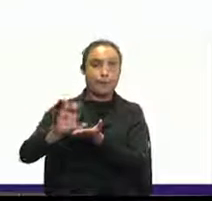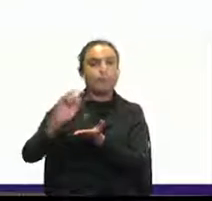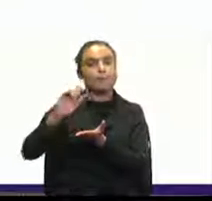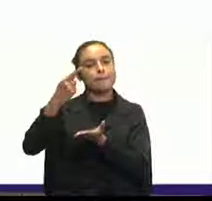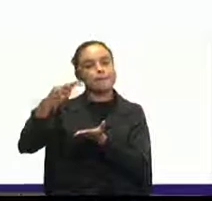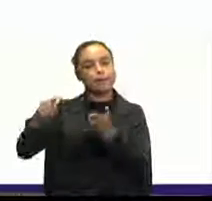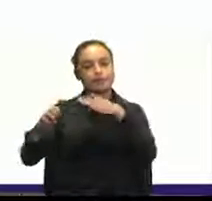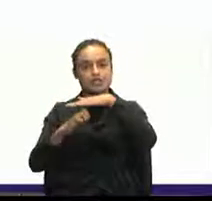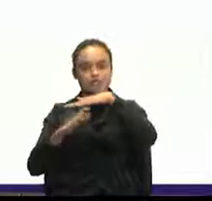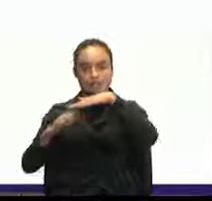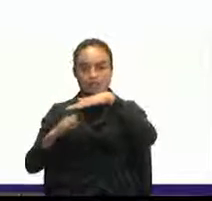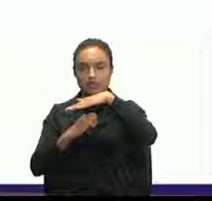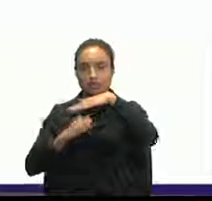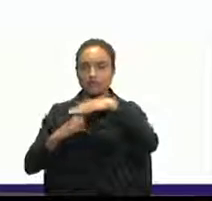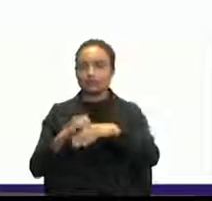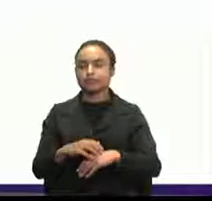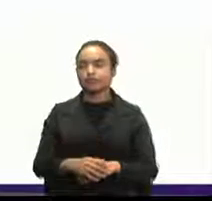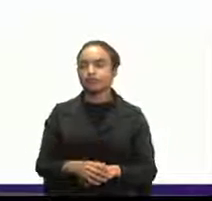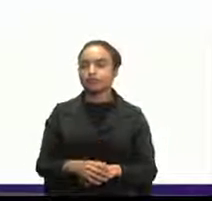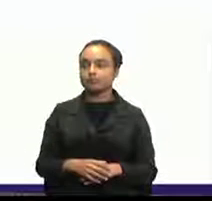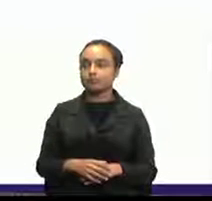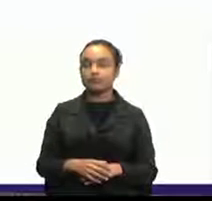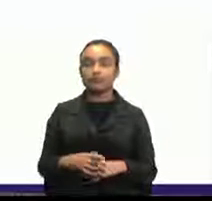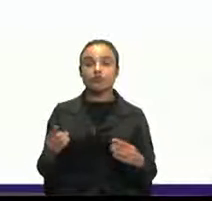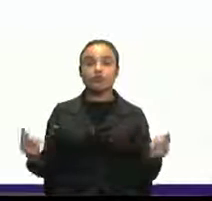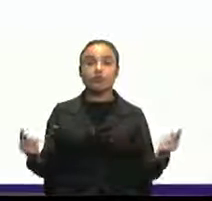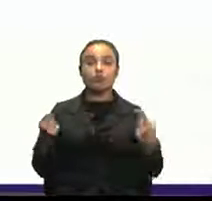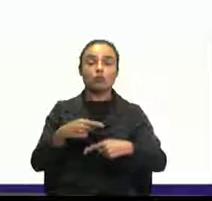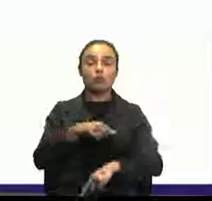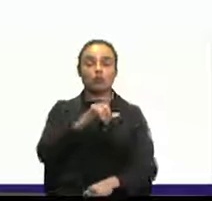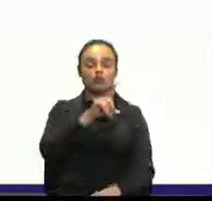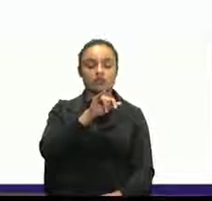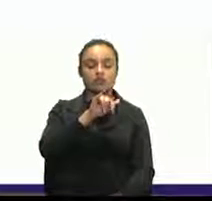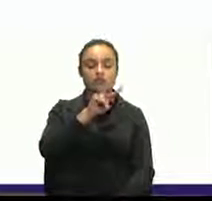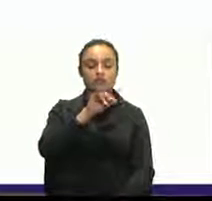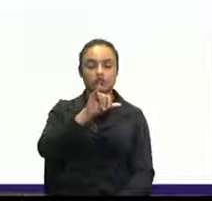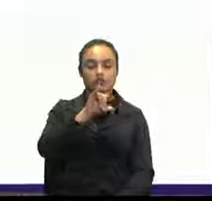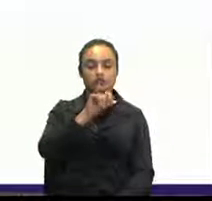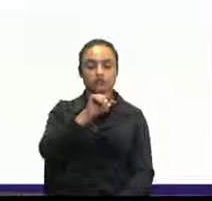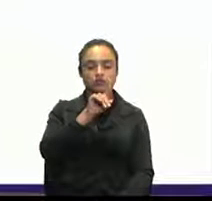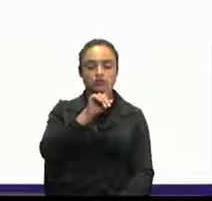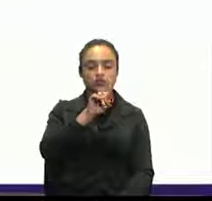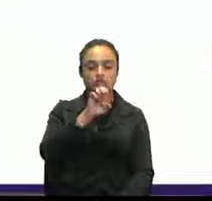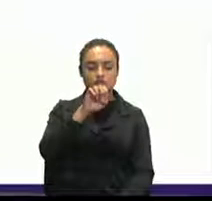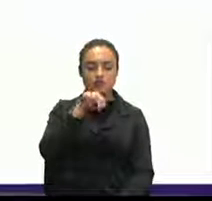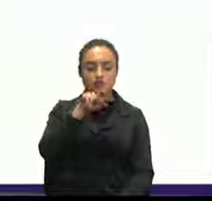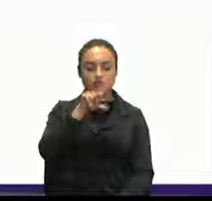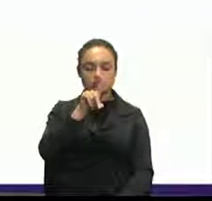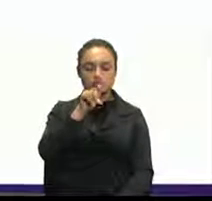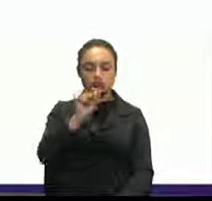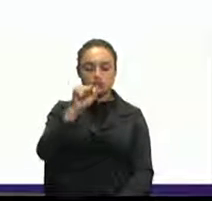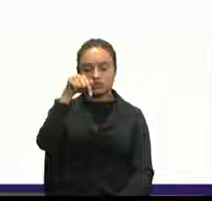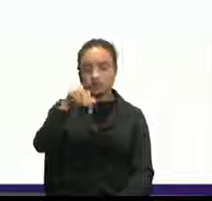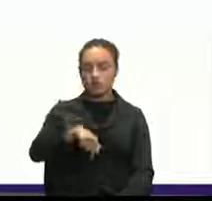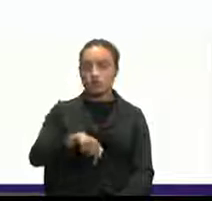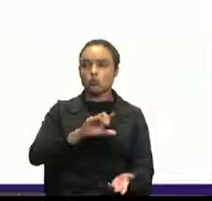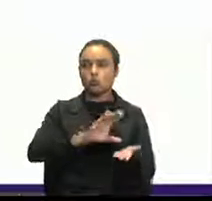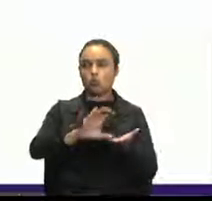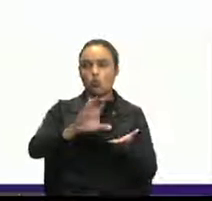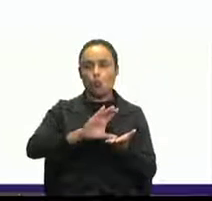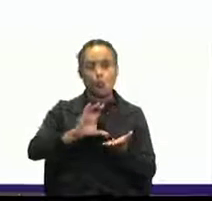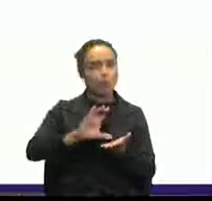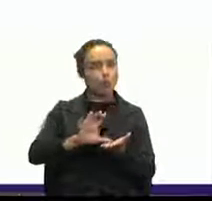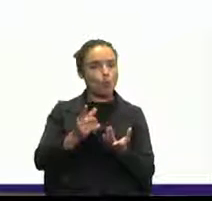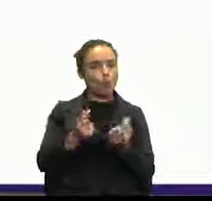até atende que também que ao contrário dos dividendos o pagamento de juros sobre o capital próprio aos acionistas não é